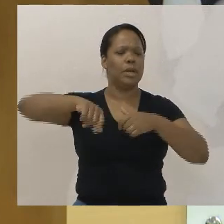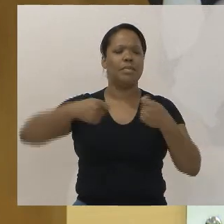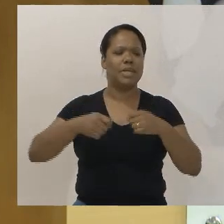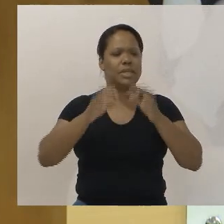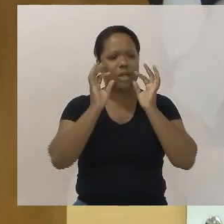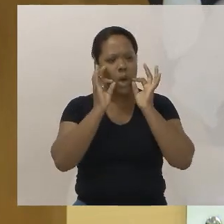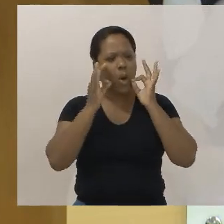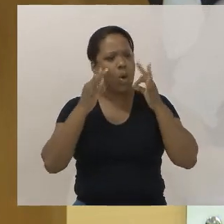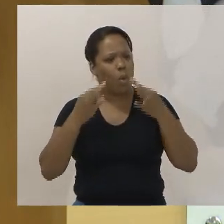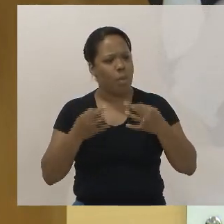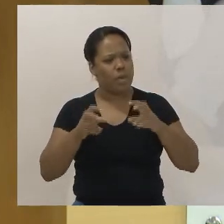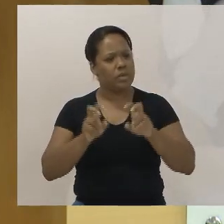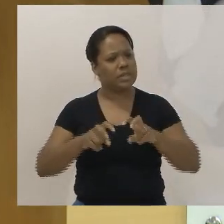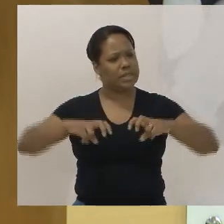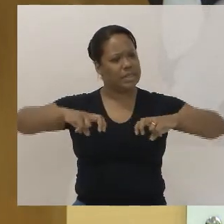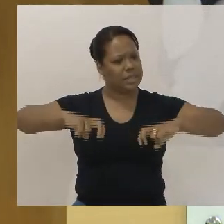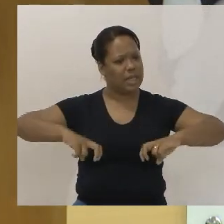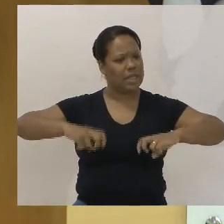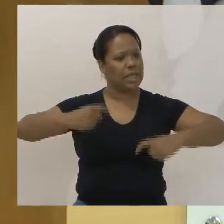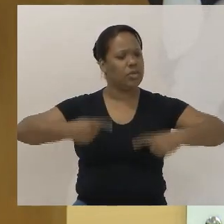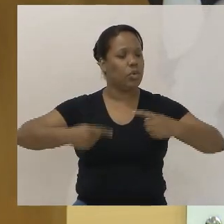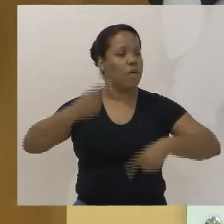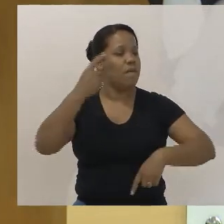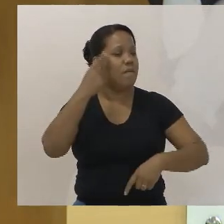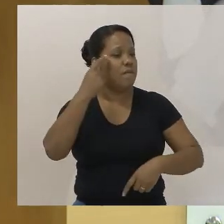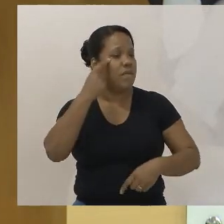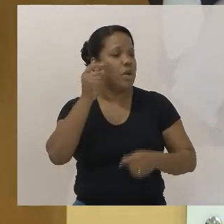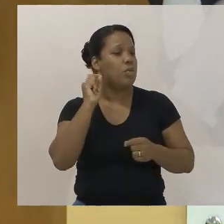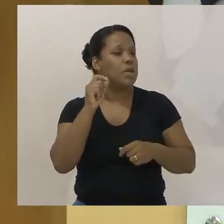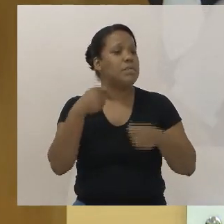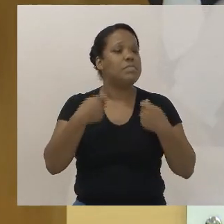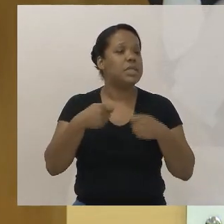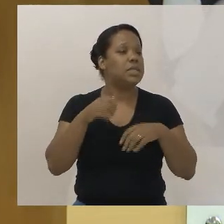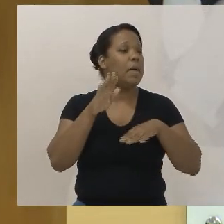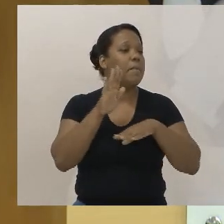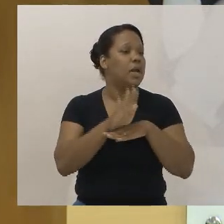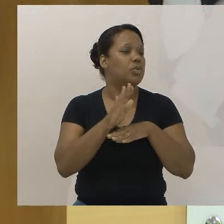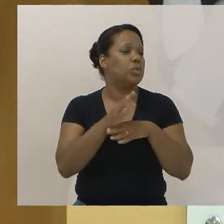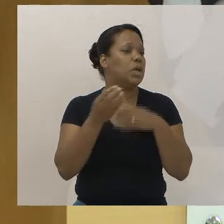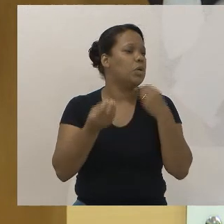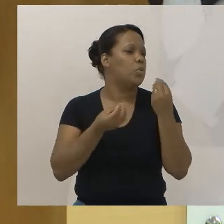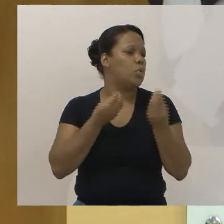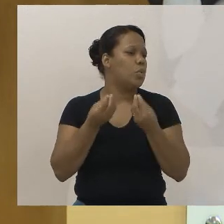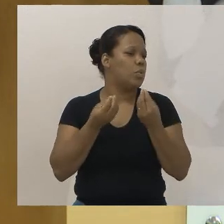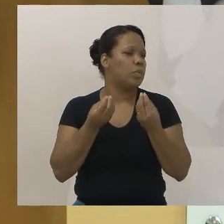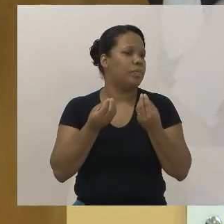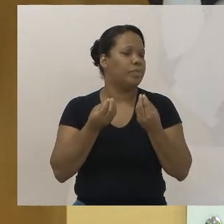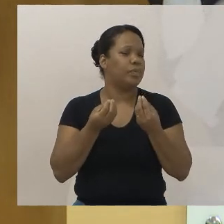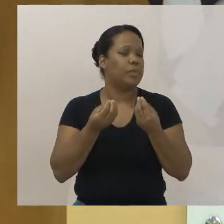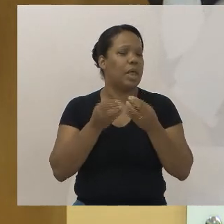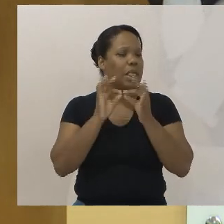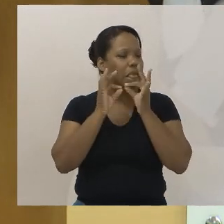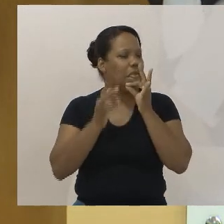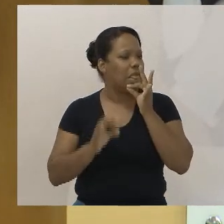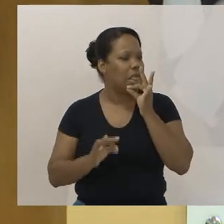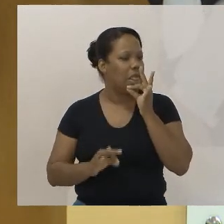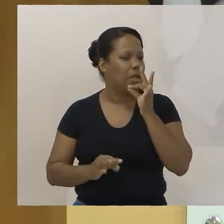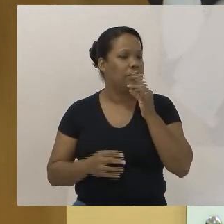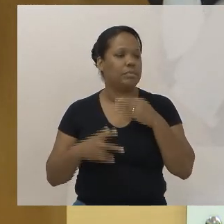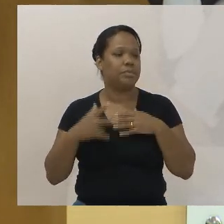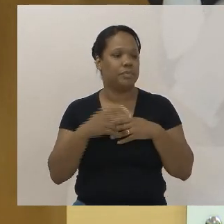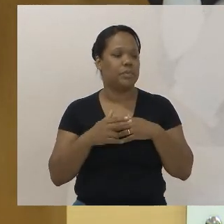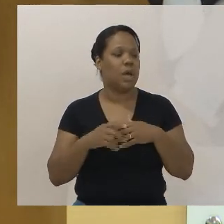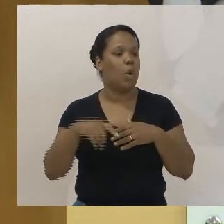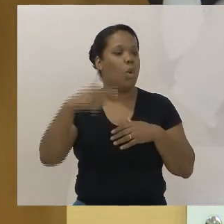de sentar e discutir e ver o que precisa para a nossa cidade mas eu não quero me estender mais né porque parece ter um